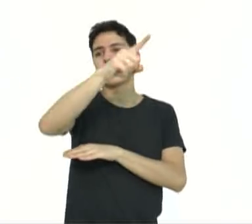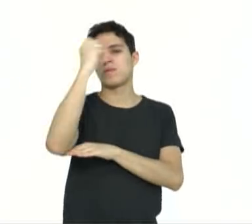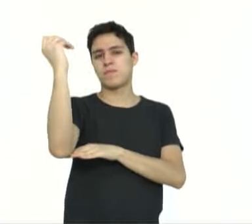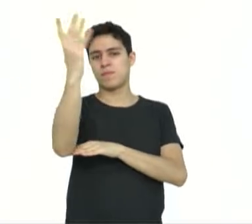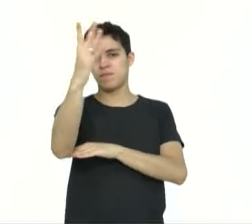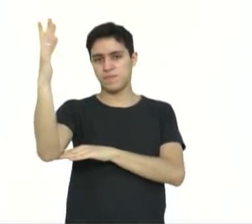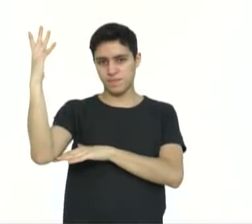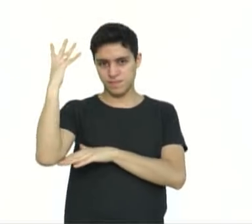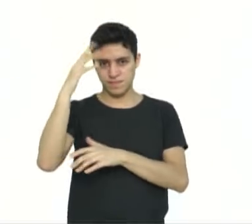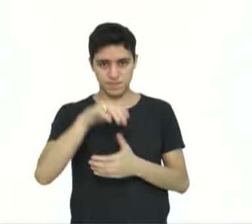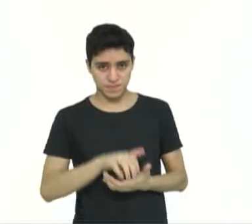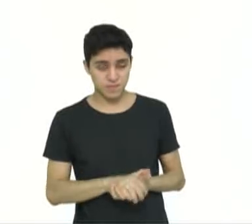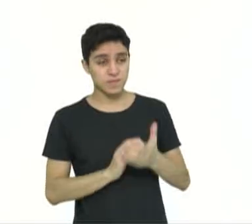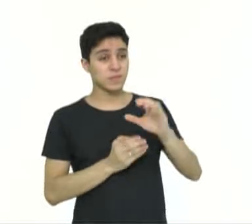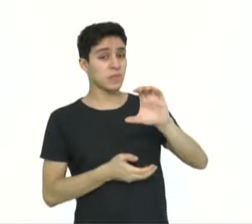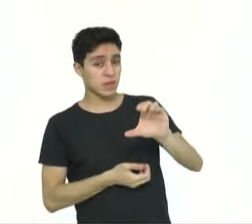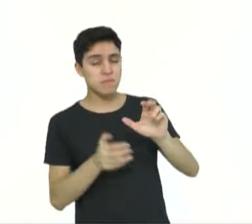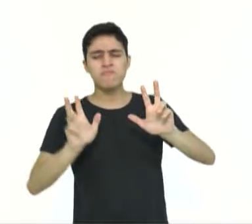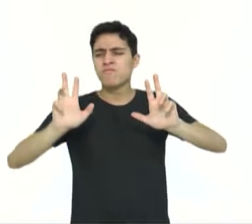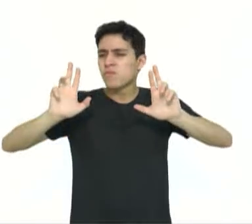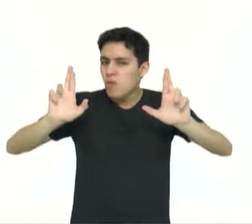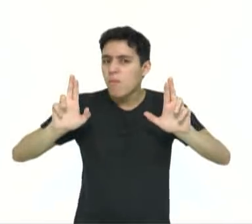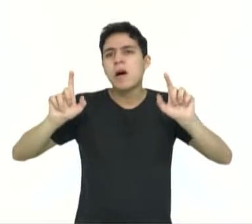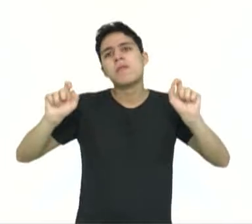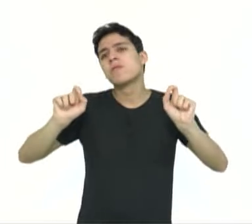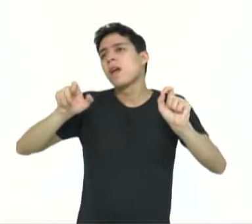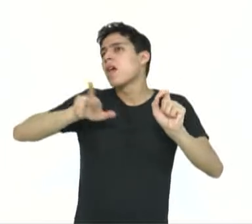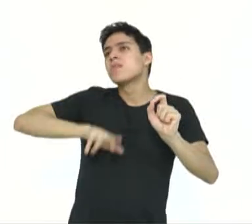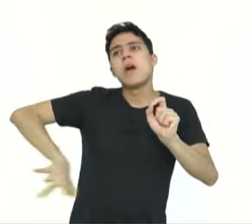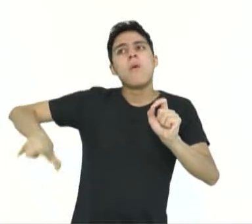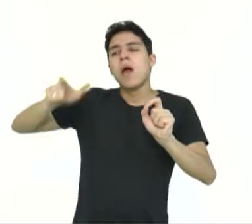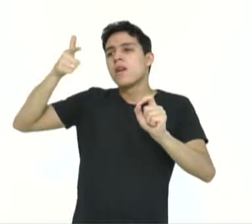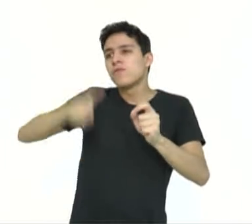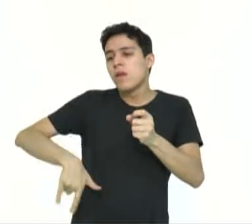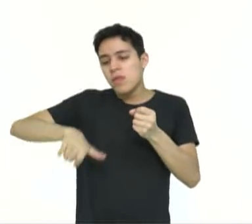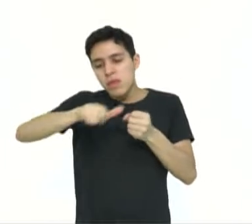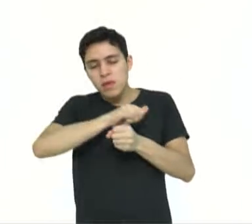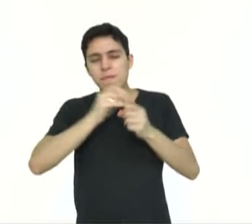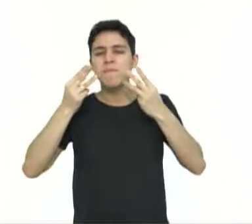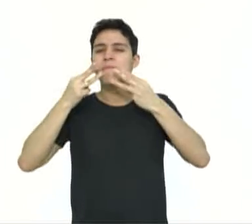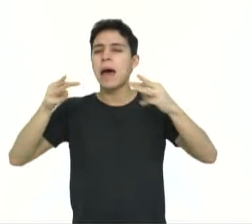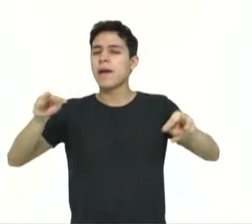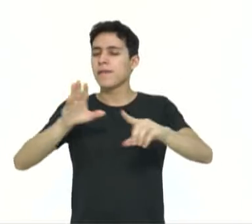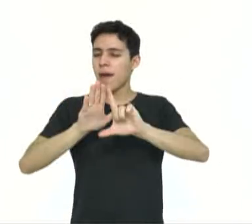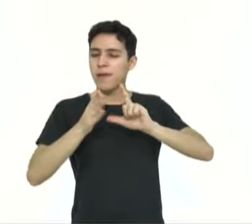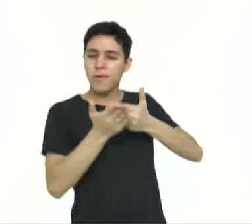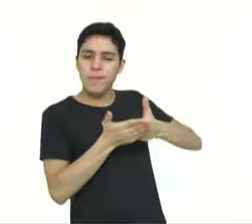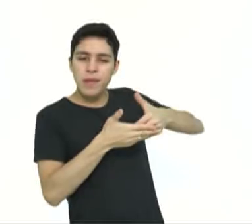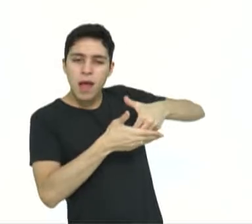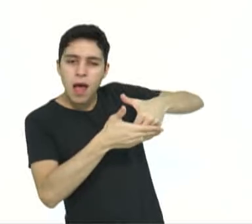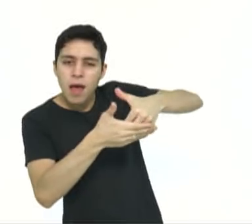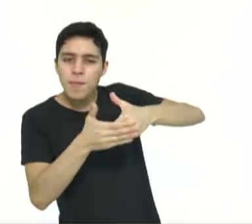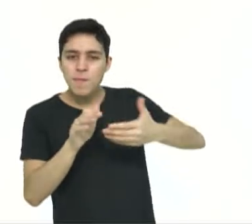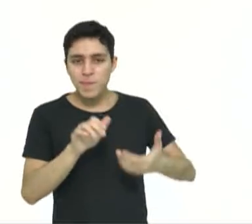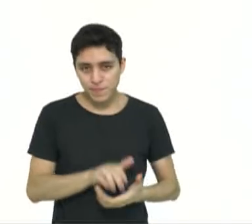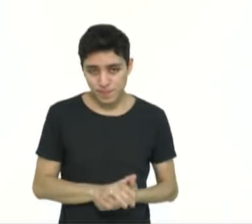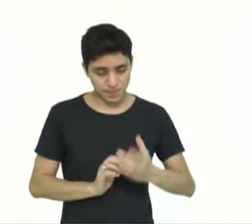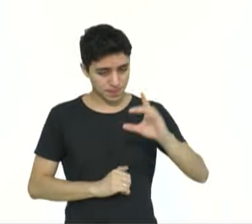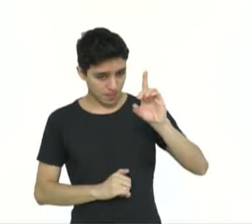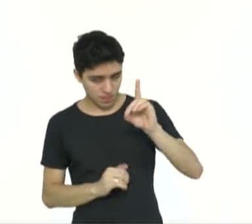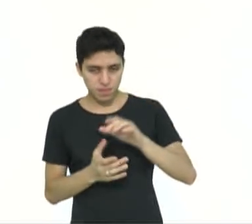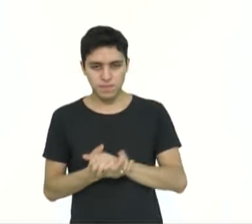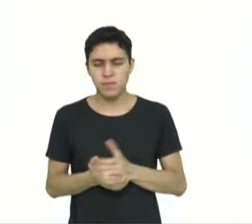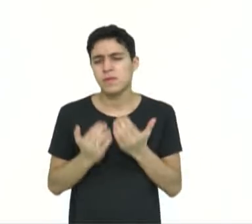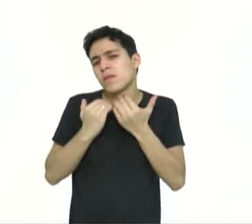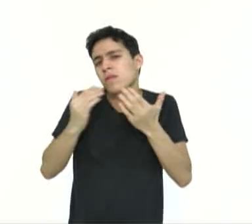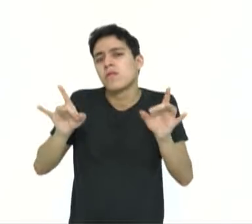Letra C. Espero que não se torne mais uma estratégia de marketing pré-eleitoreira. Letra D, não